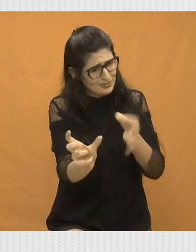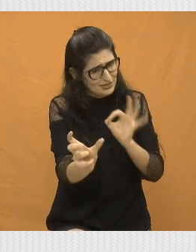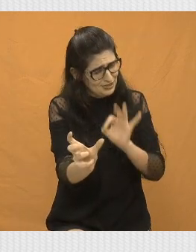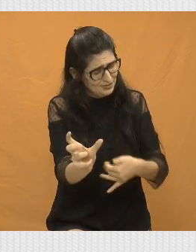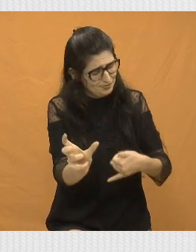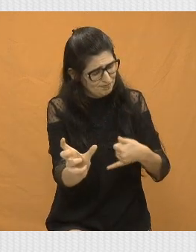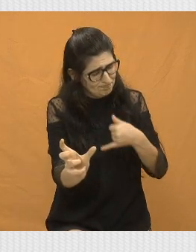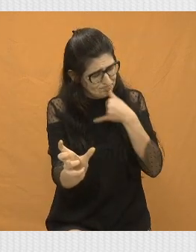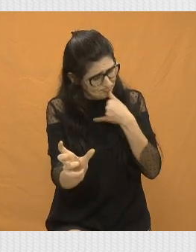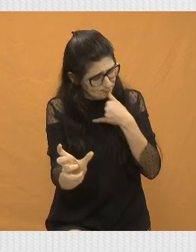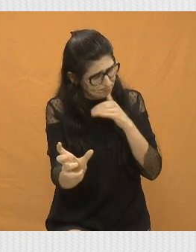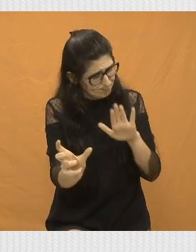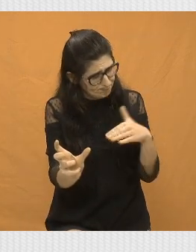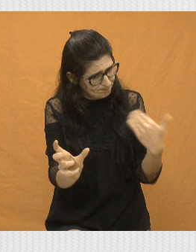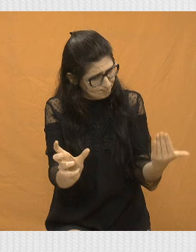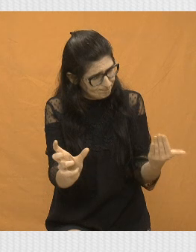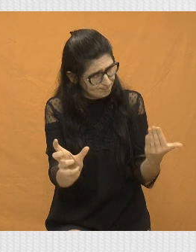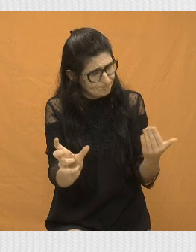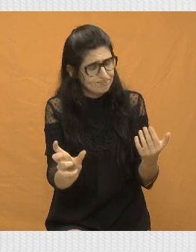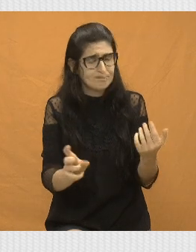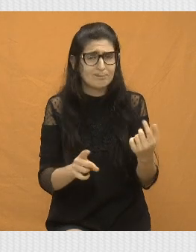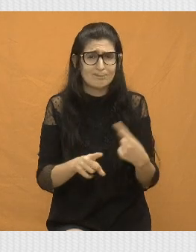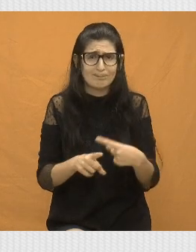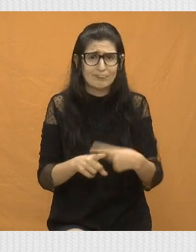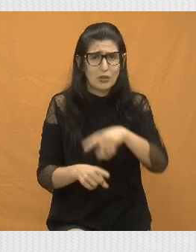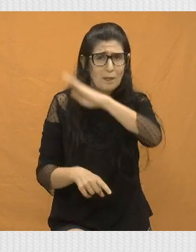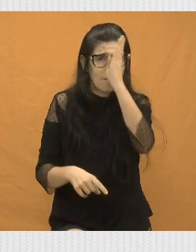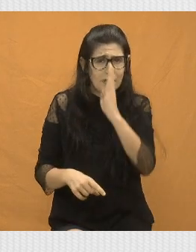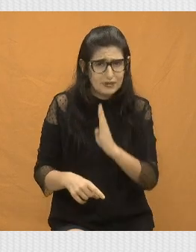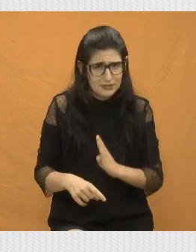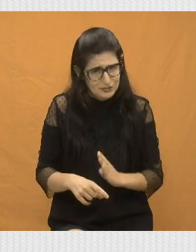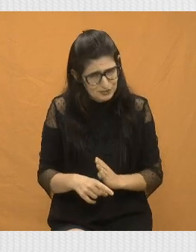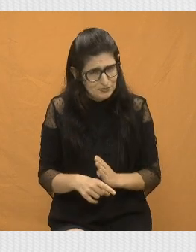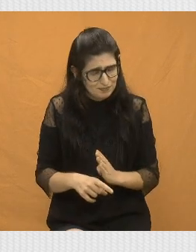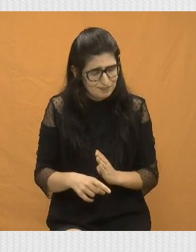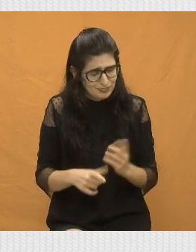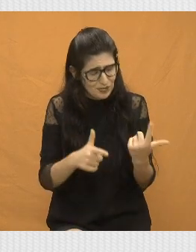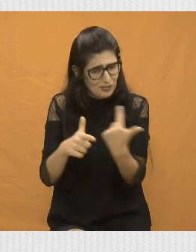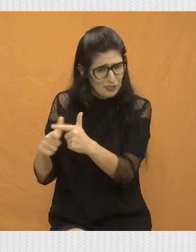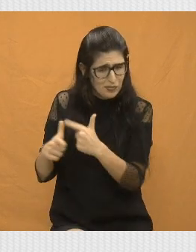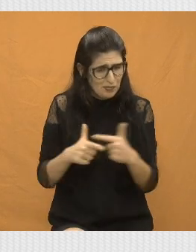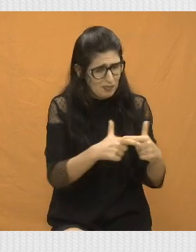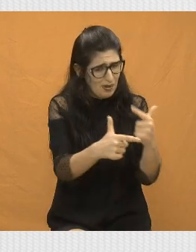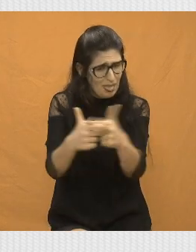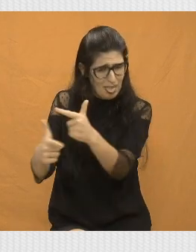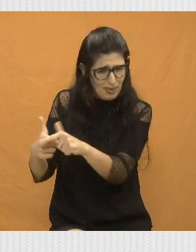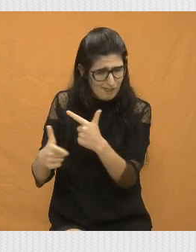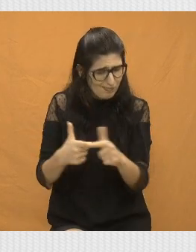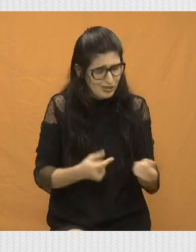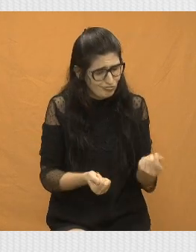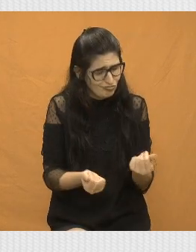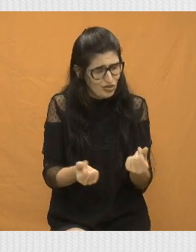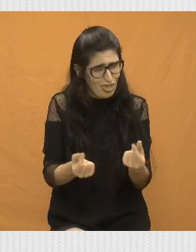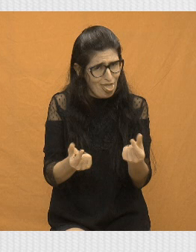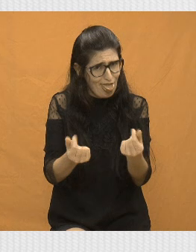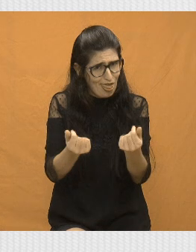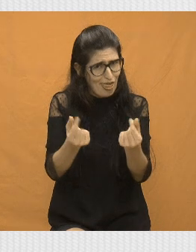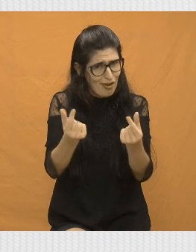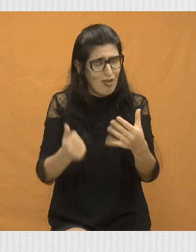aqui, é a questão hoje, Brasil, as incertezas, né, econômicas que o país atravessa,